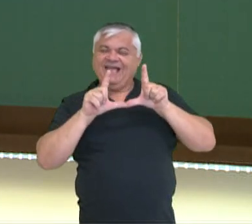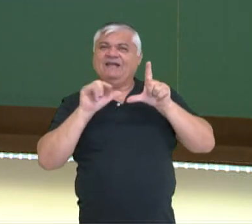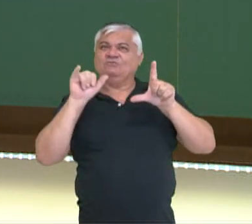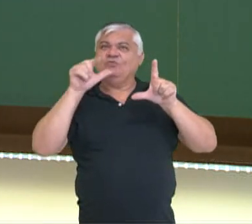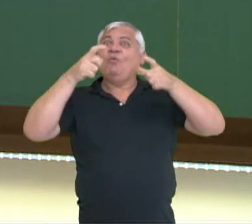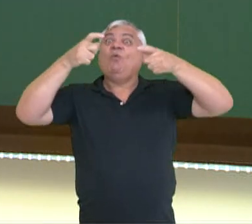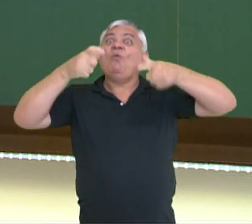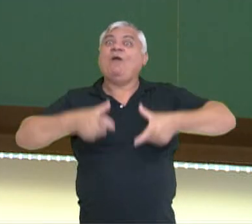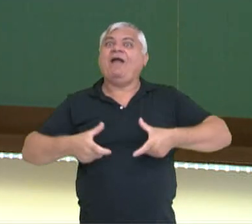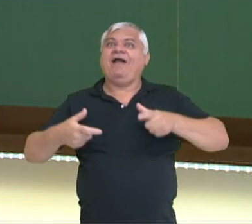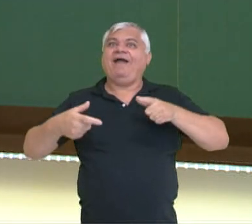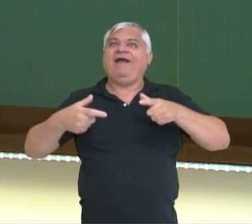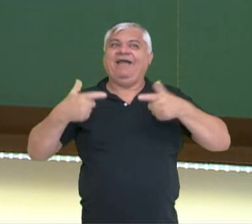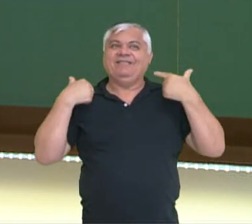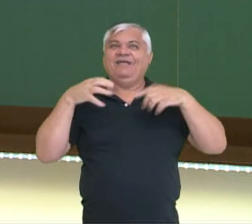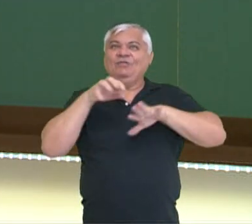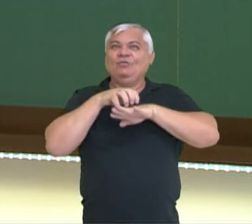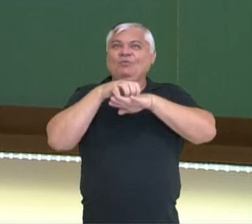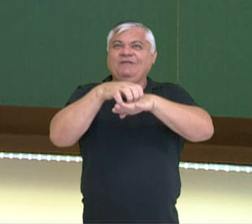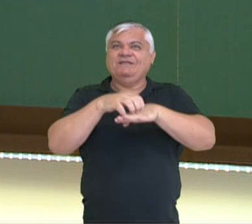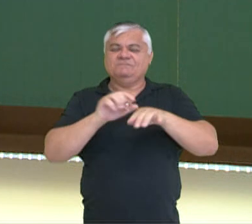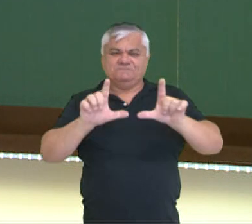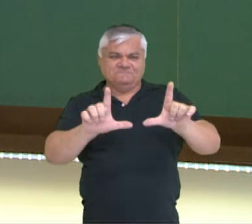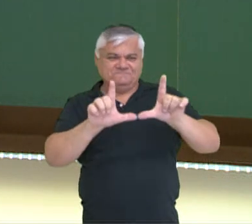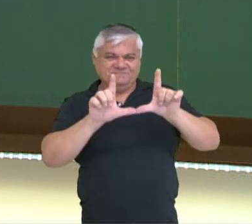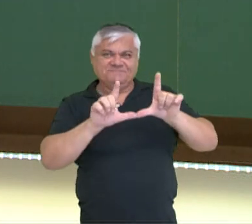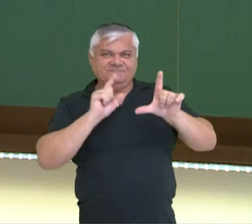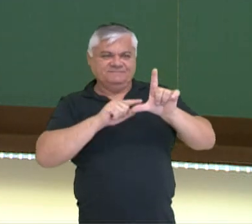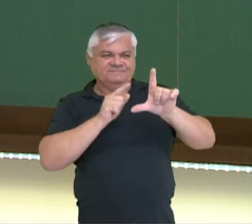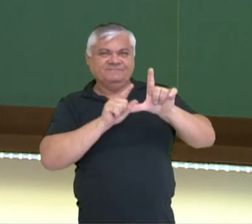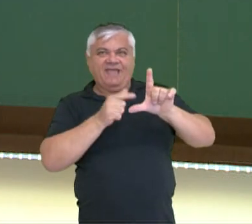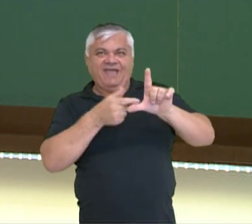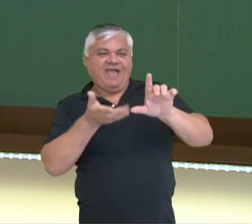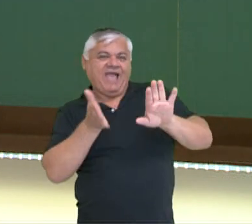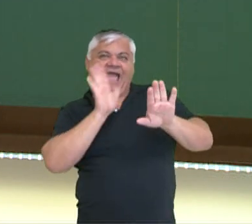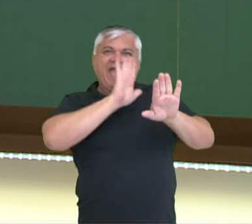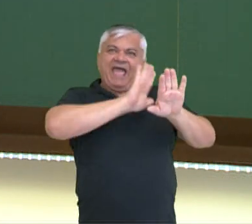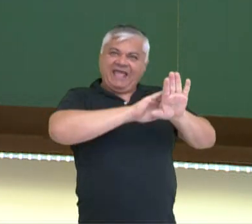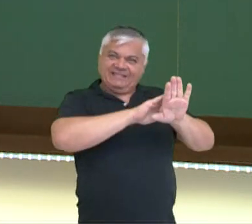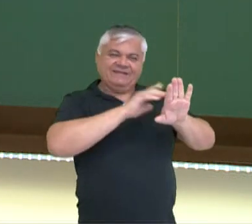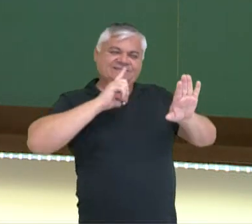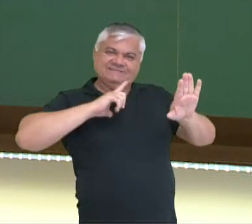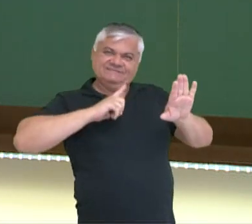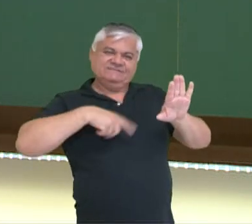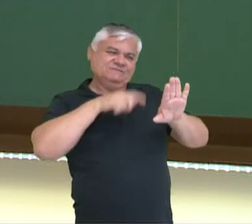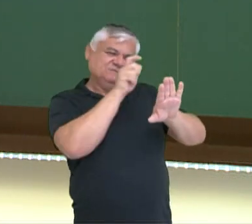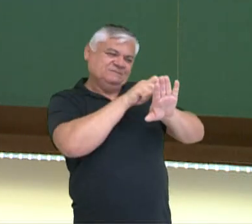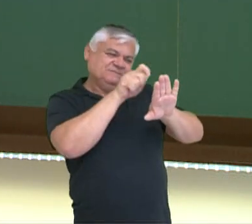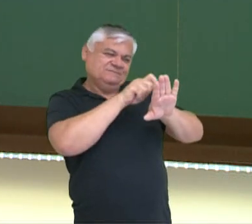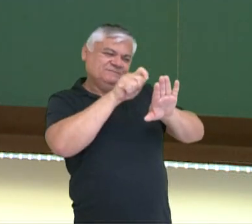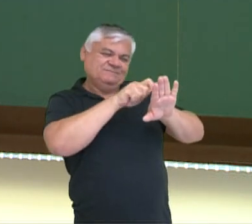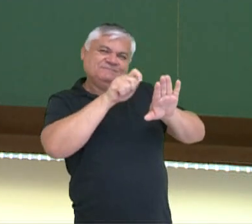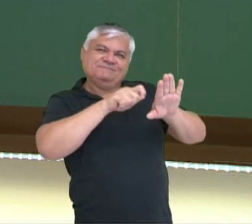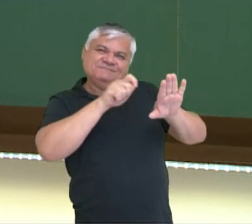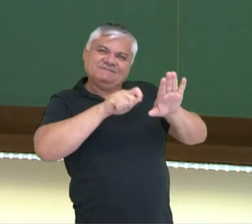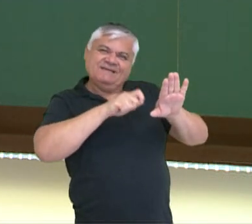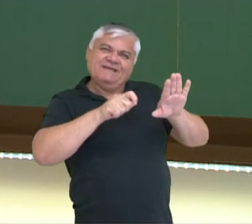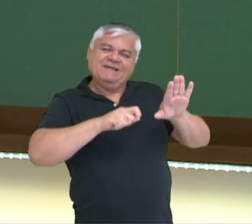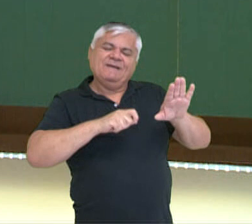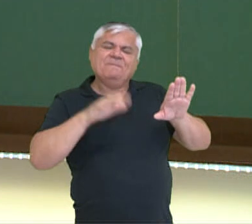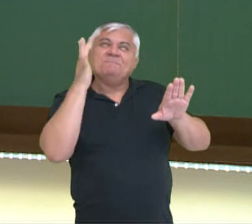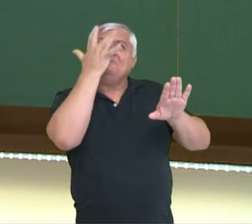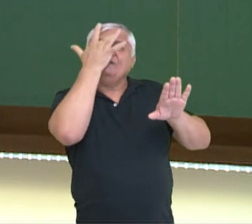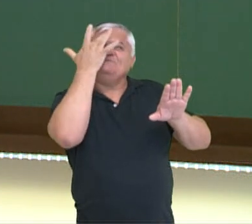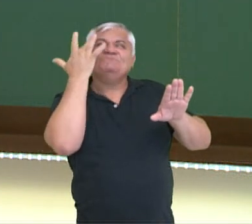de um ponto turístico daquele local. Atrás da imagem havia um espaço bem pequeno para escrever uma mensagem para a pessoa